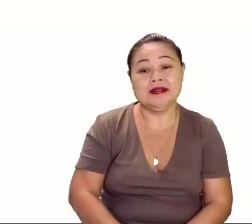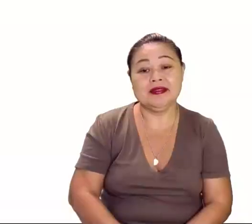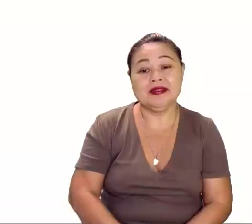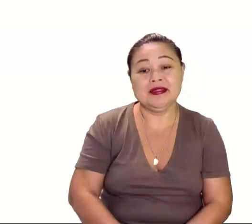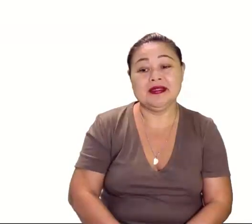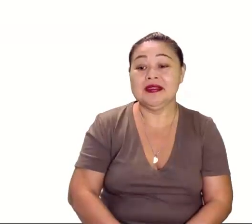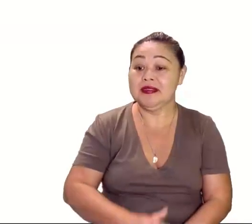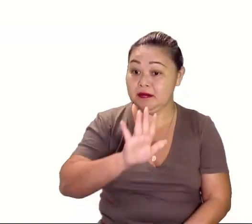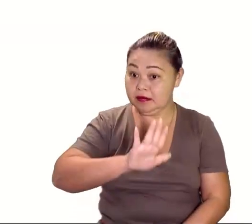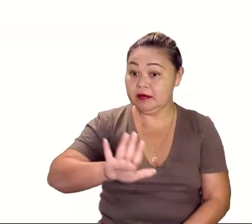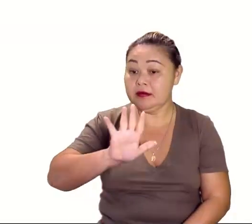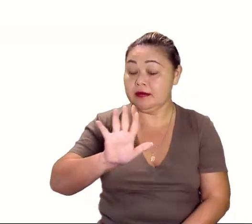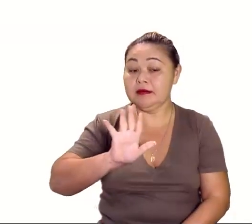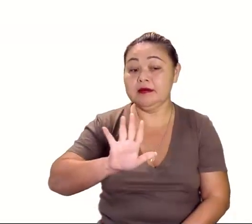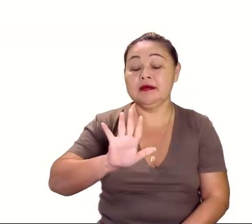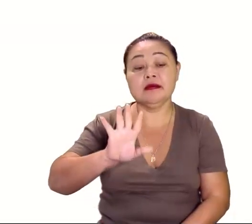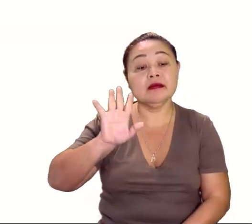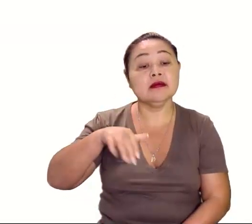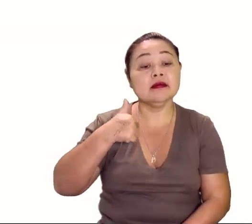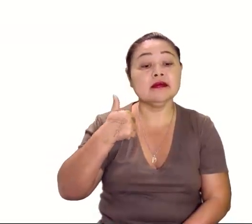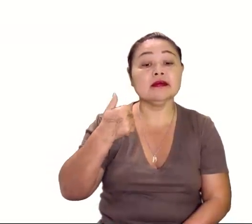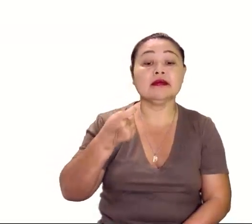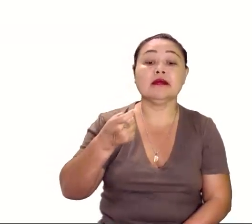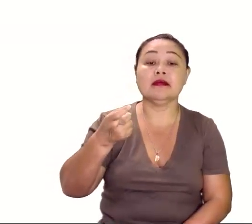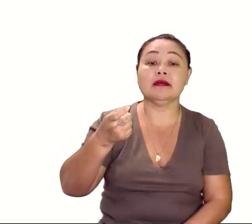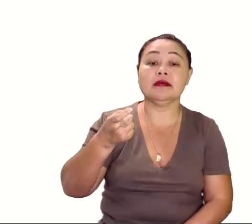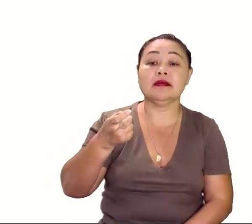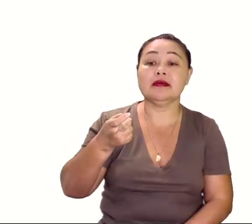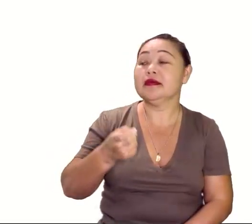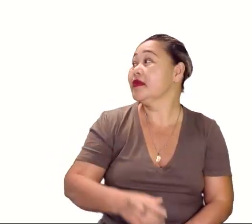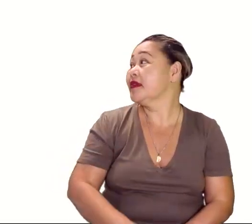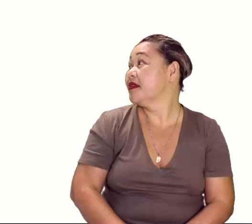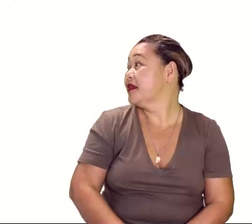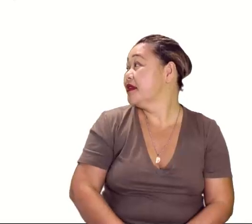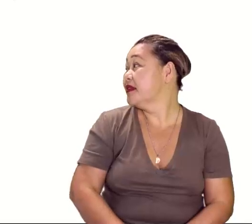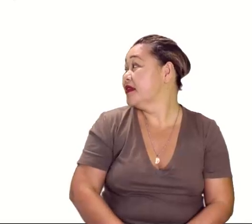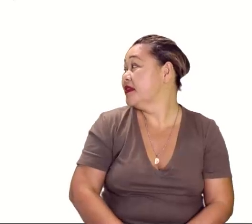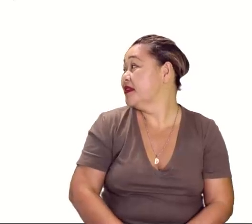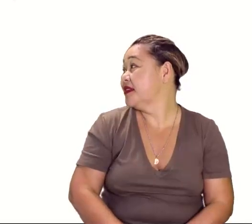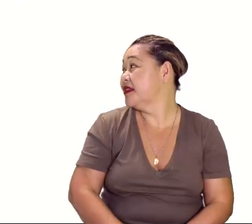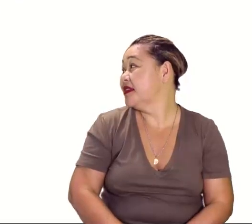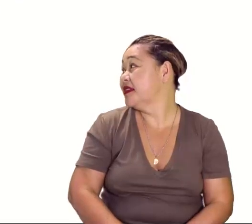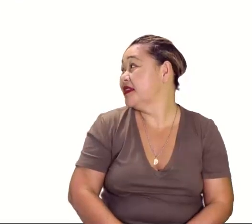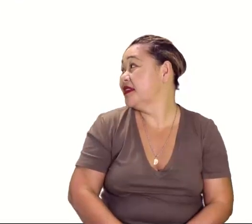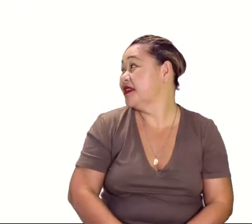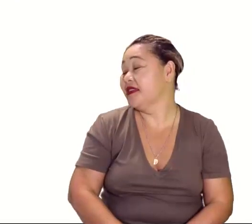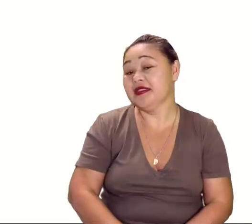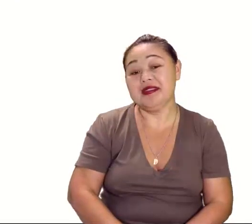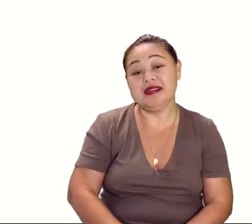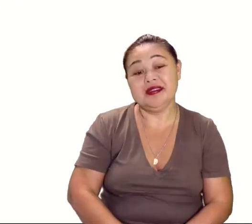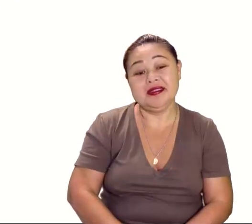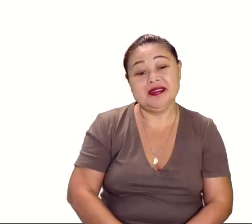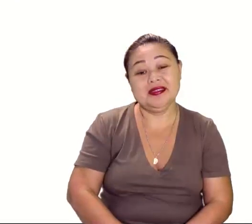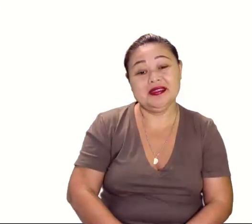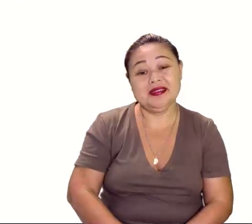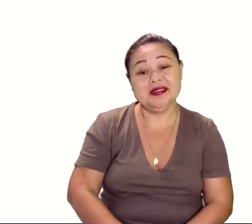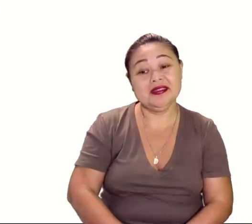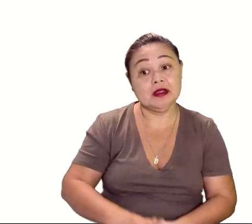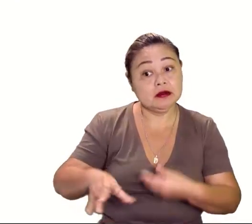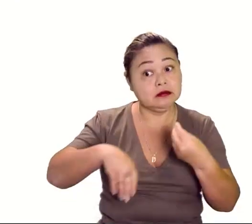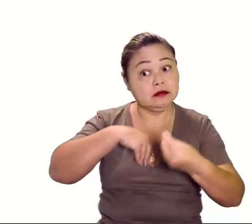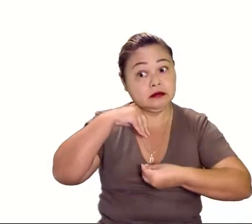Gente, calma aí, muita calma nessa hora. Vamos lá, x é igual a menos b. Tá dando um